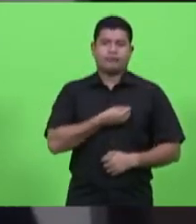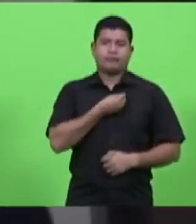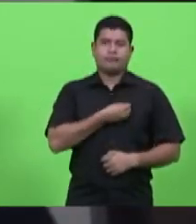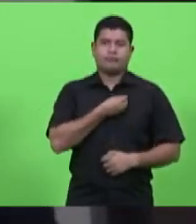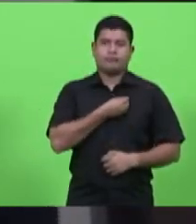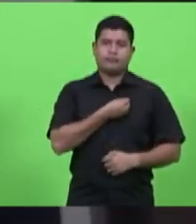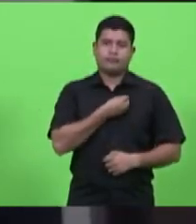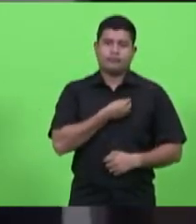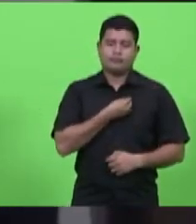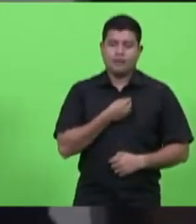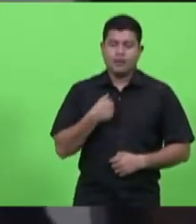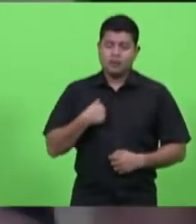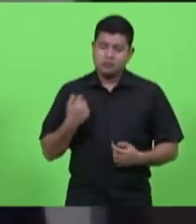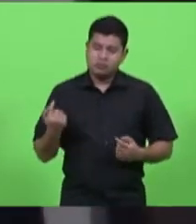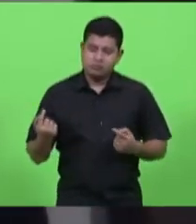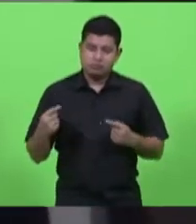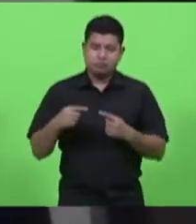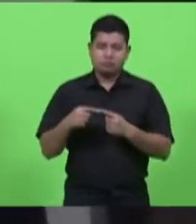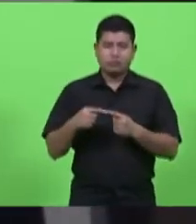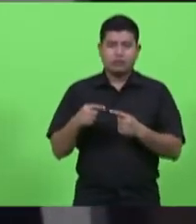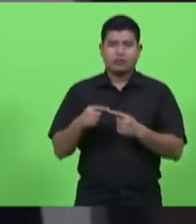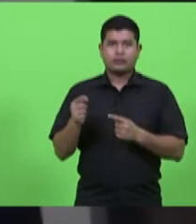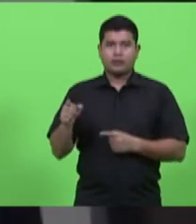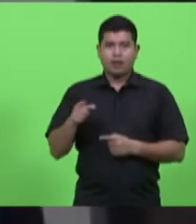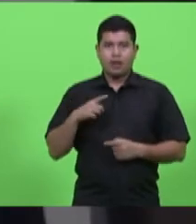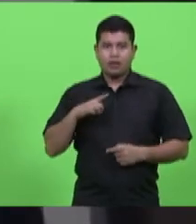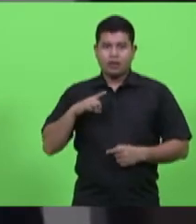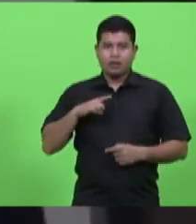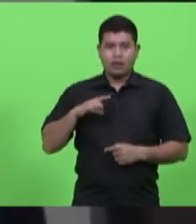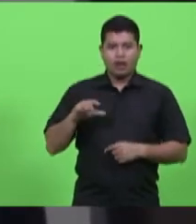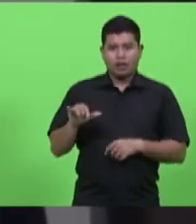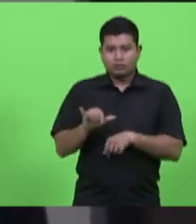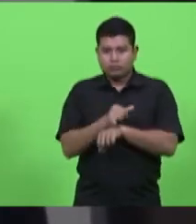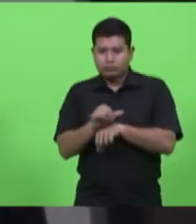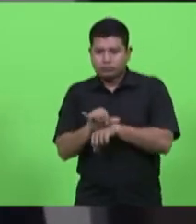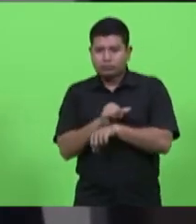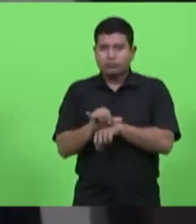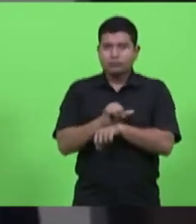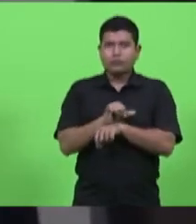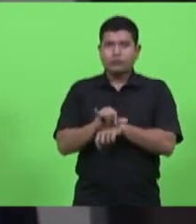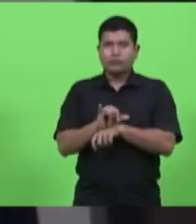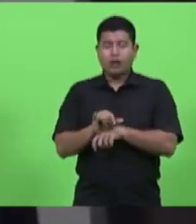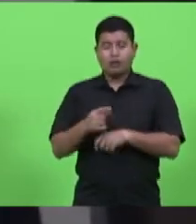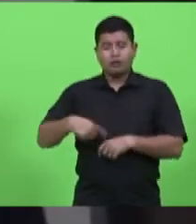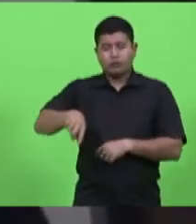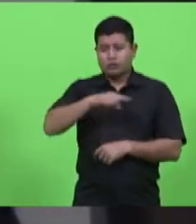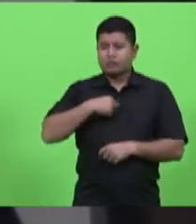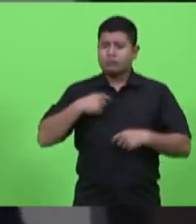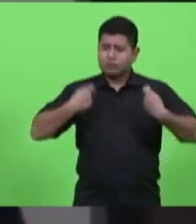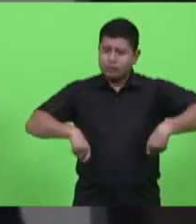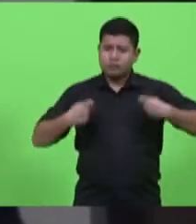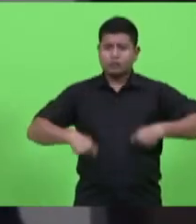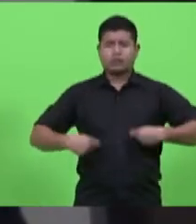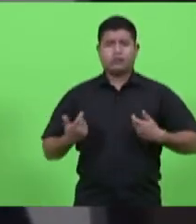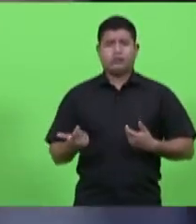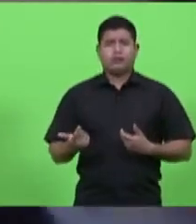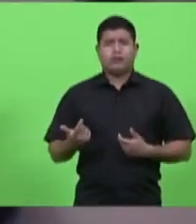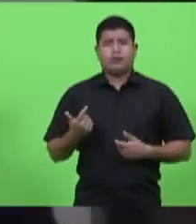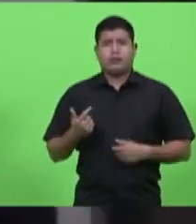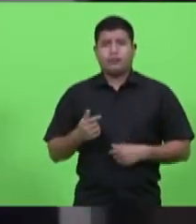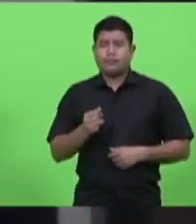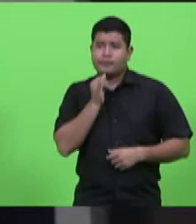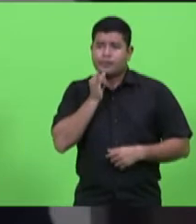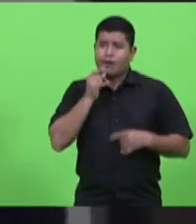em relação às medidas, todos nós estamos tendo que tomar medidas no cotidiano. Todos nós temos que sair